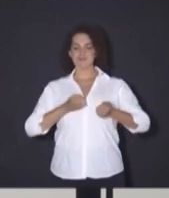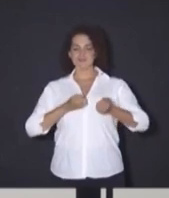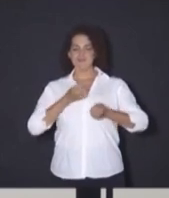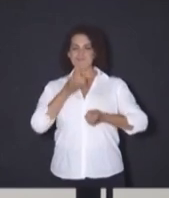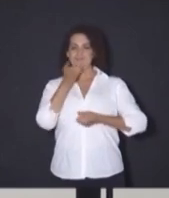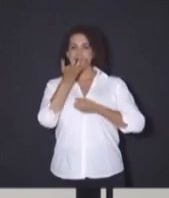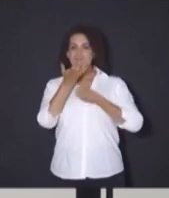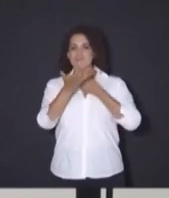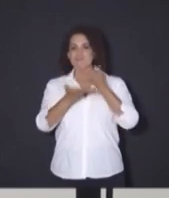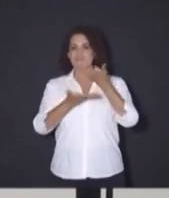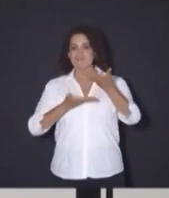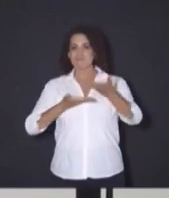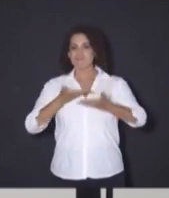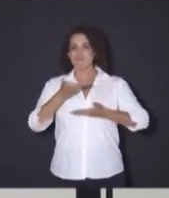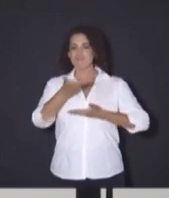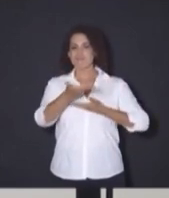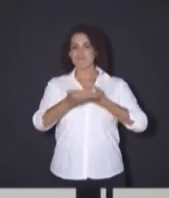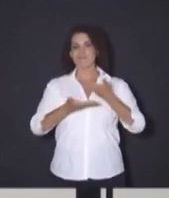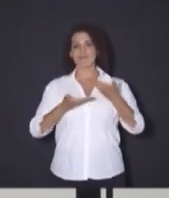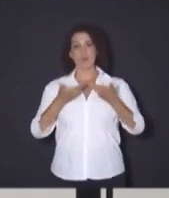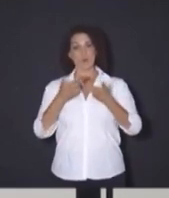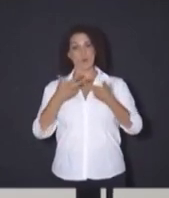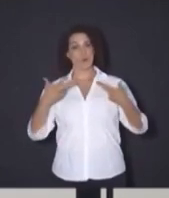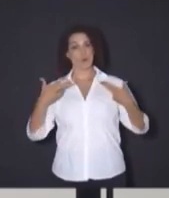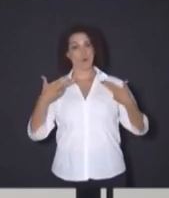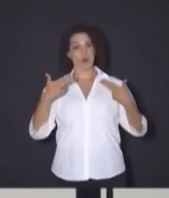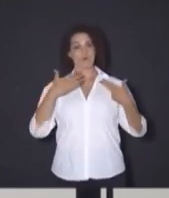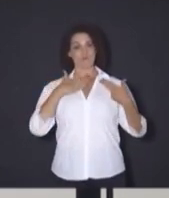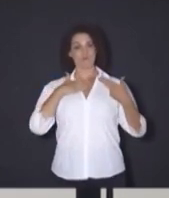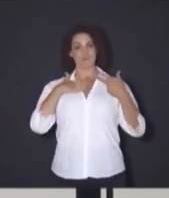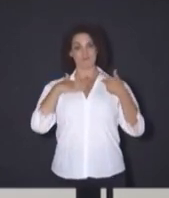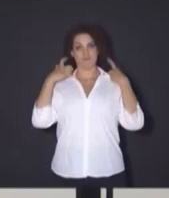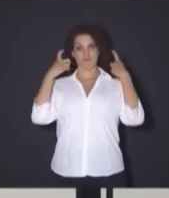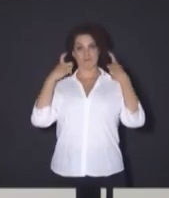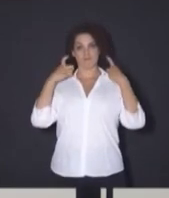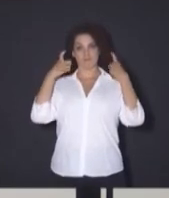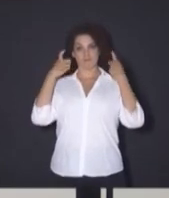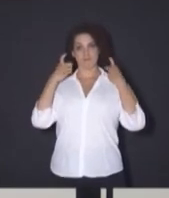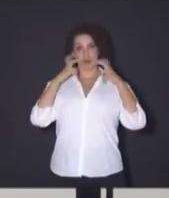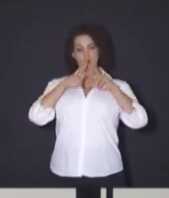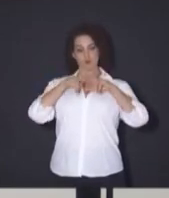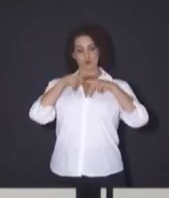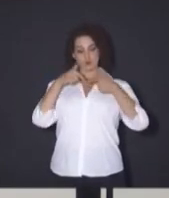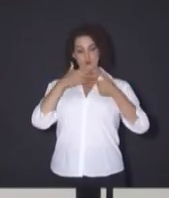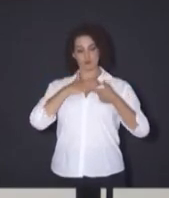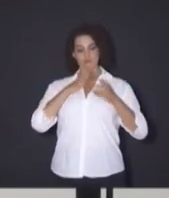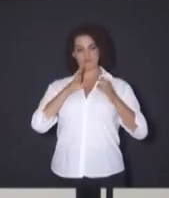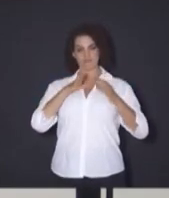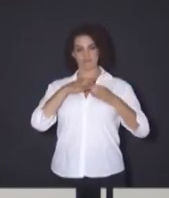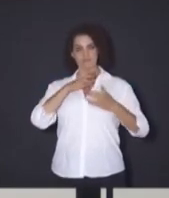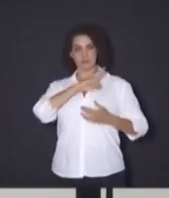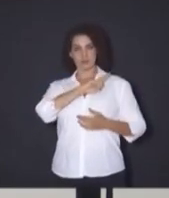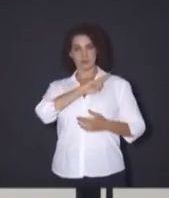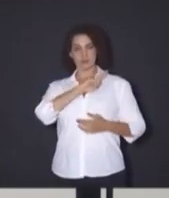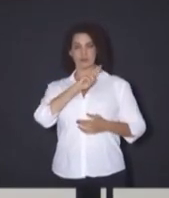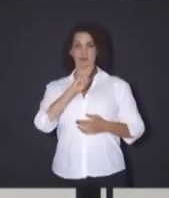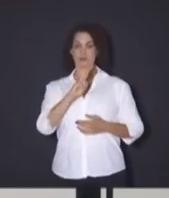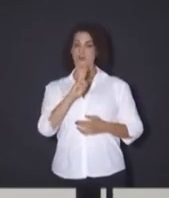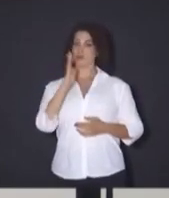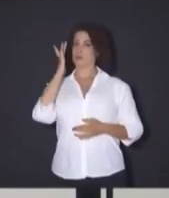compartilhar algumas preocupações que tenho enquanto religiosa e que eu acho